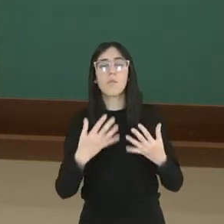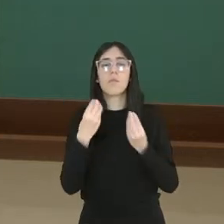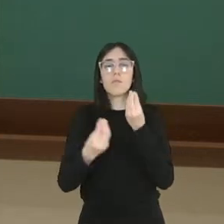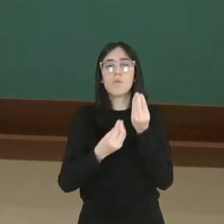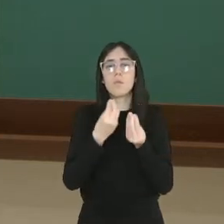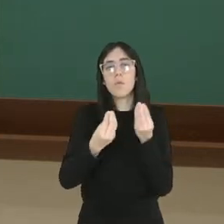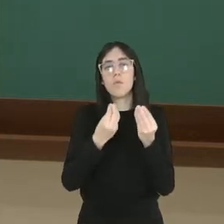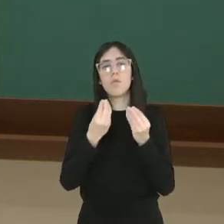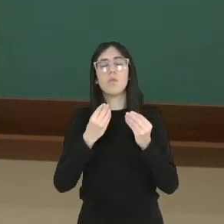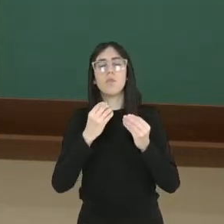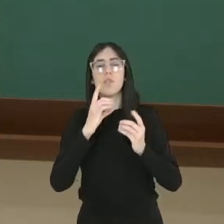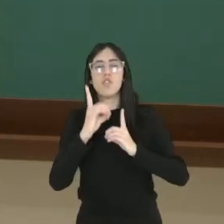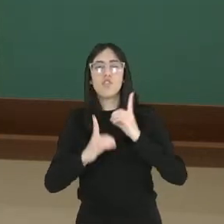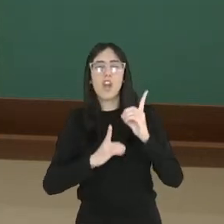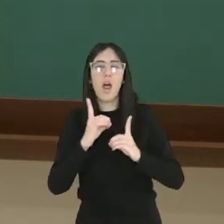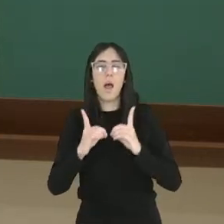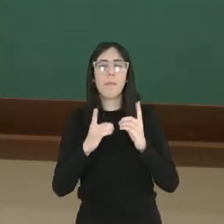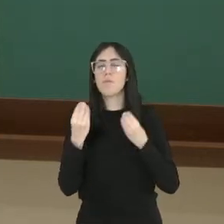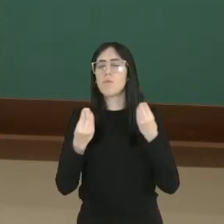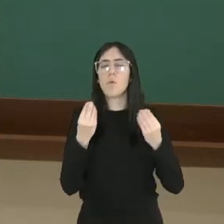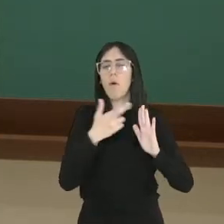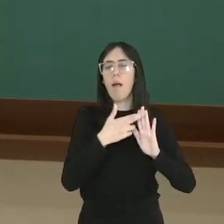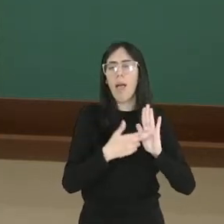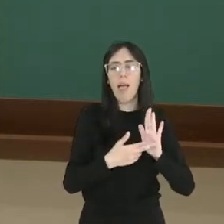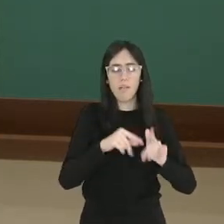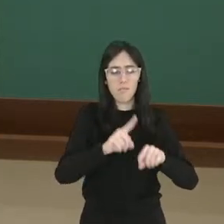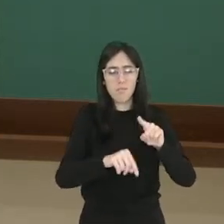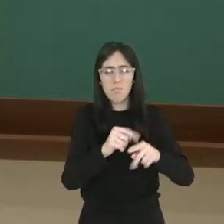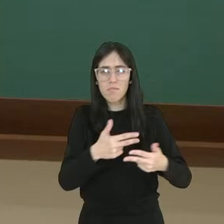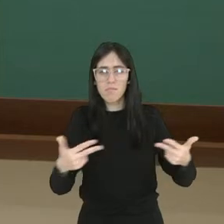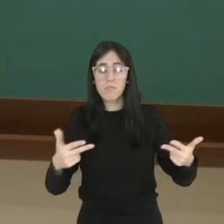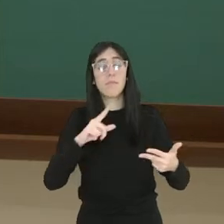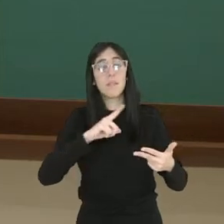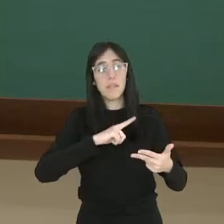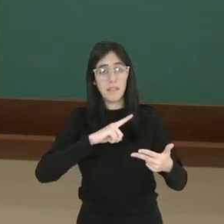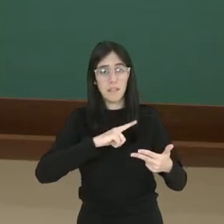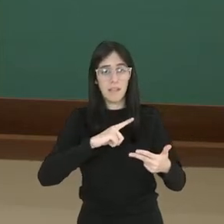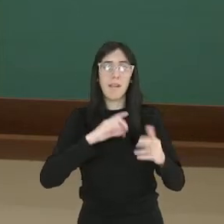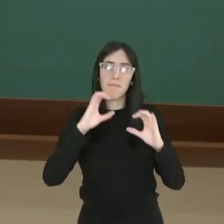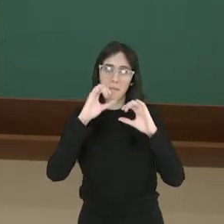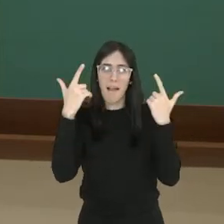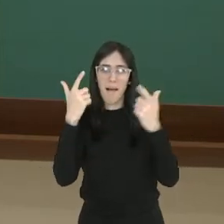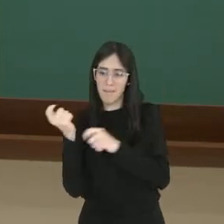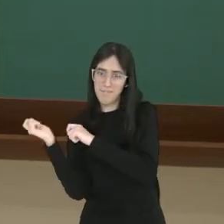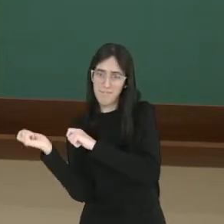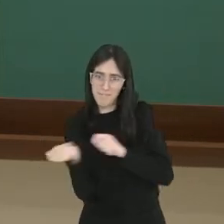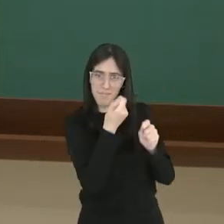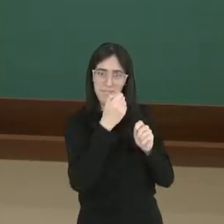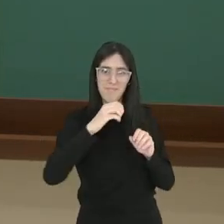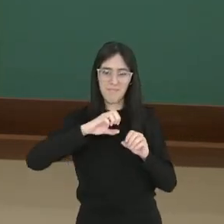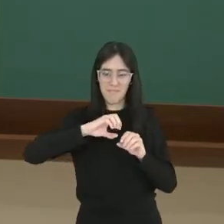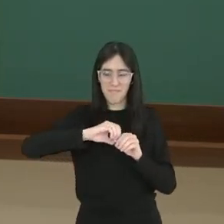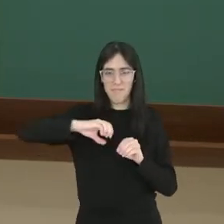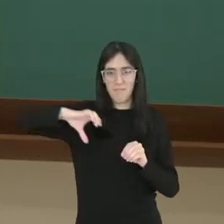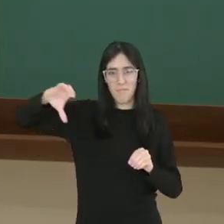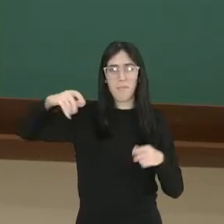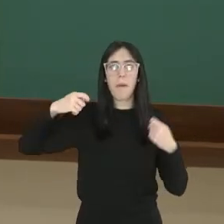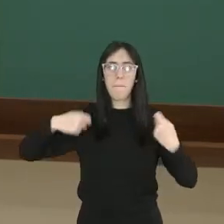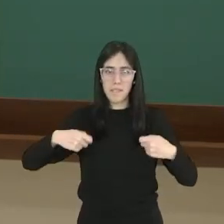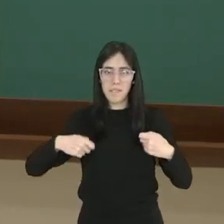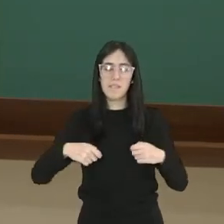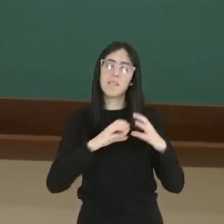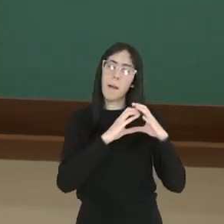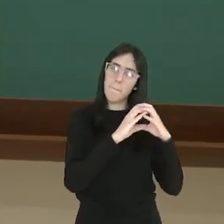jogo. Lógico que o beisebol, enquanto um esporte de taco, nós vamos precisar do taco, desse bastão e da bolinha. E quais